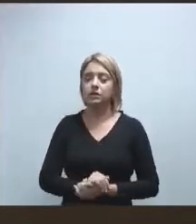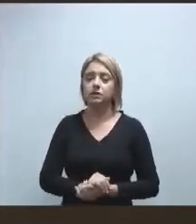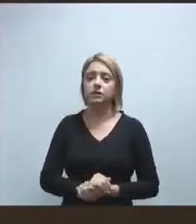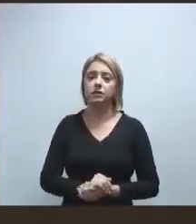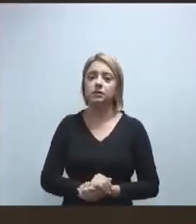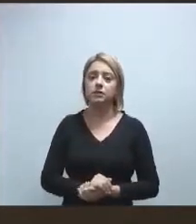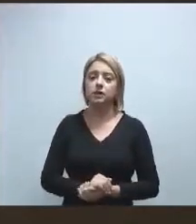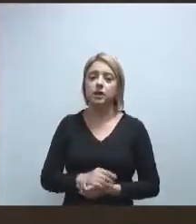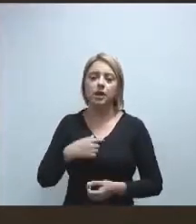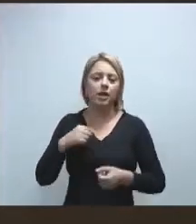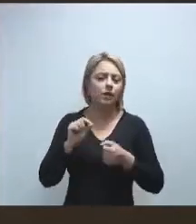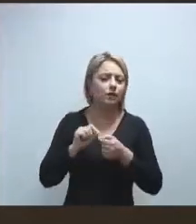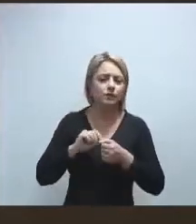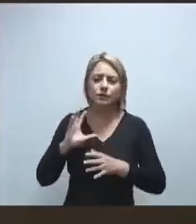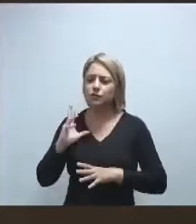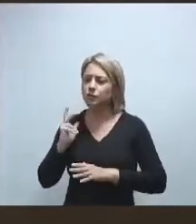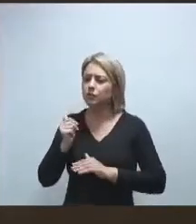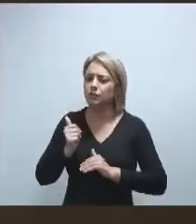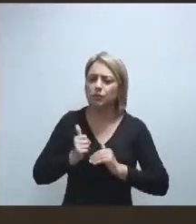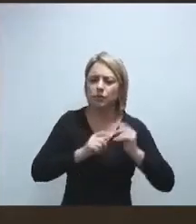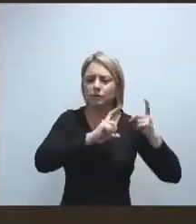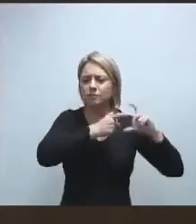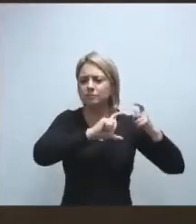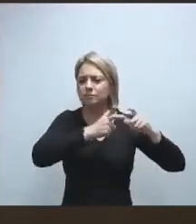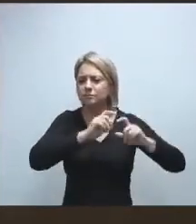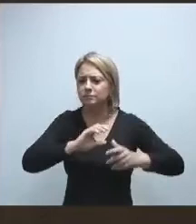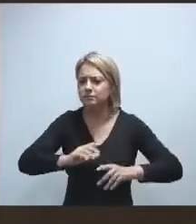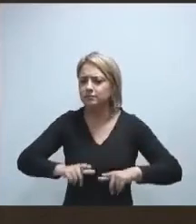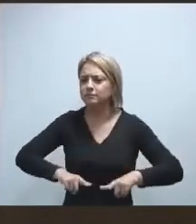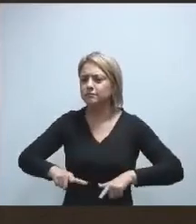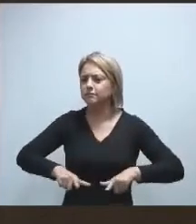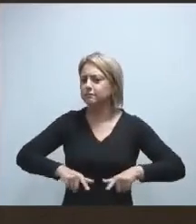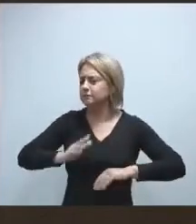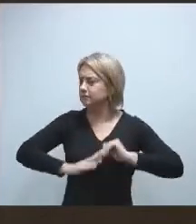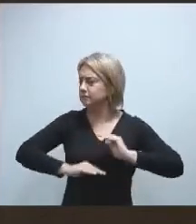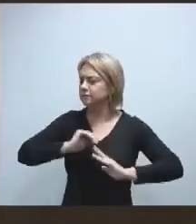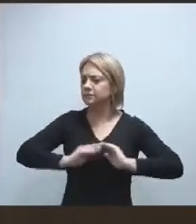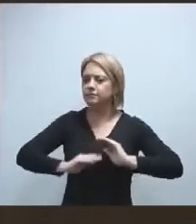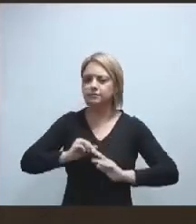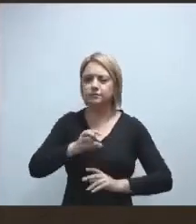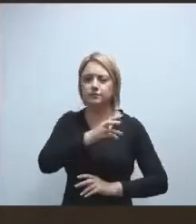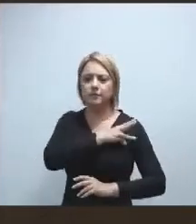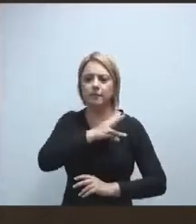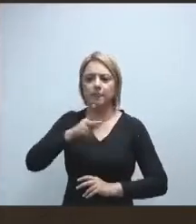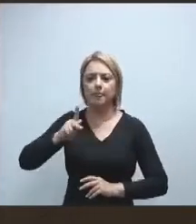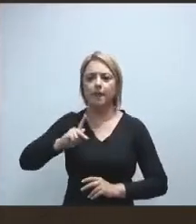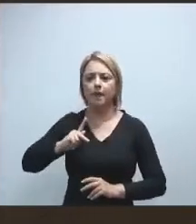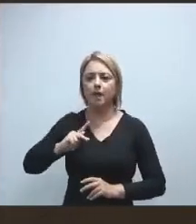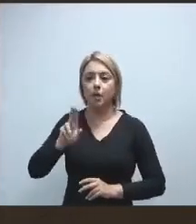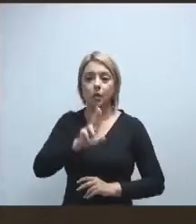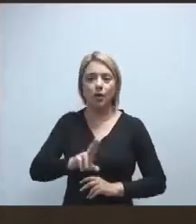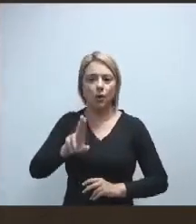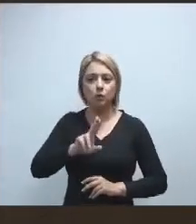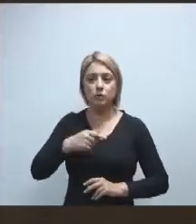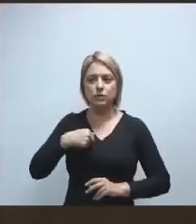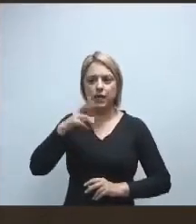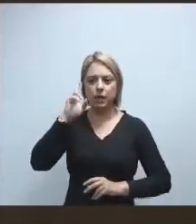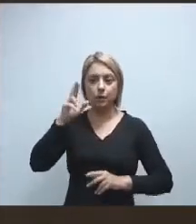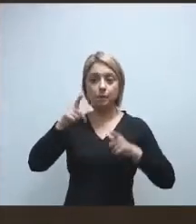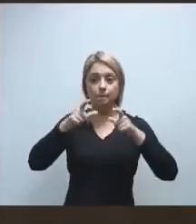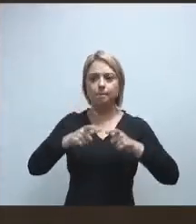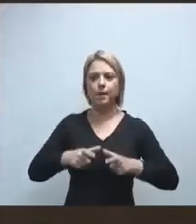eu fiz toda a minha carreira no ministério público nunca usei o meu cargo